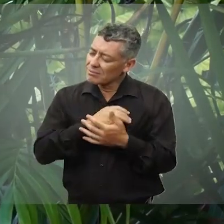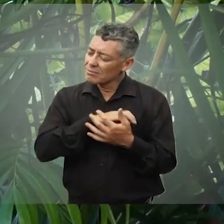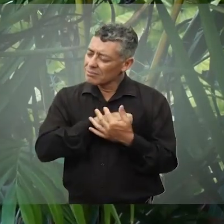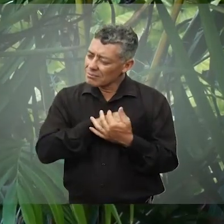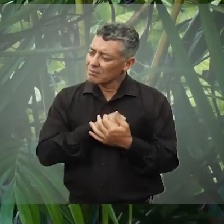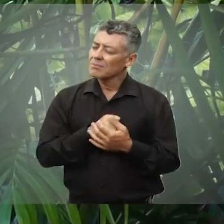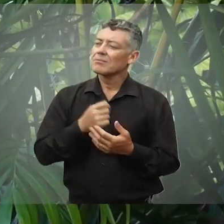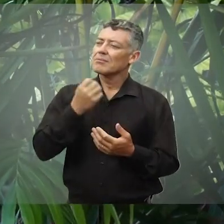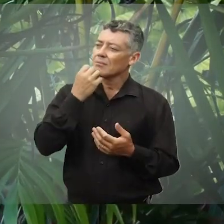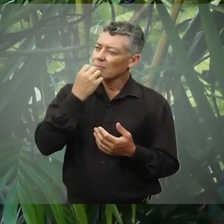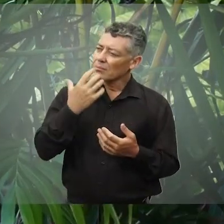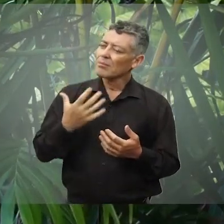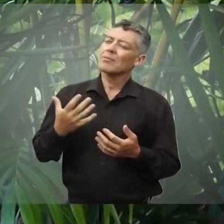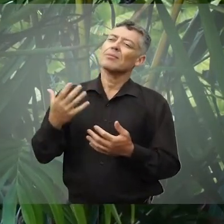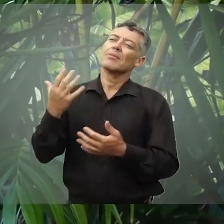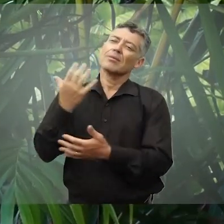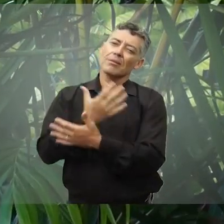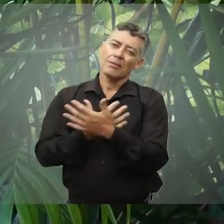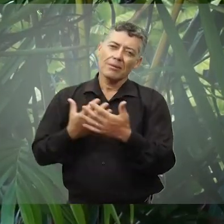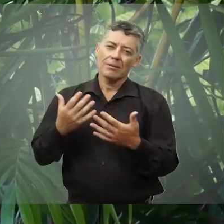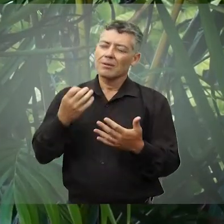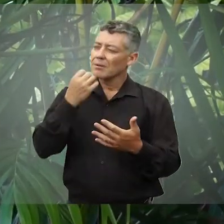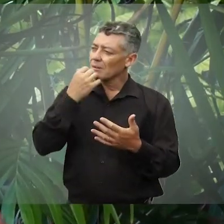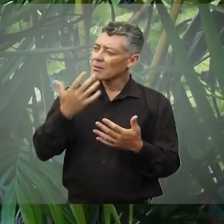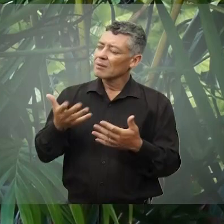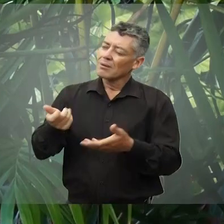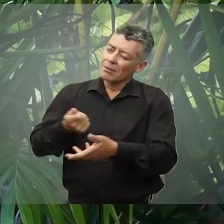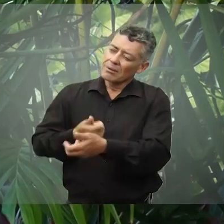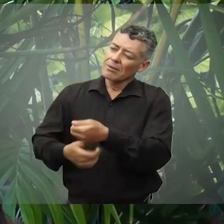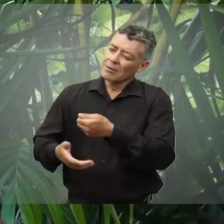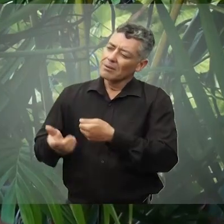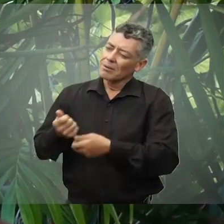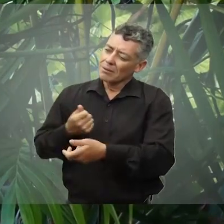de um bom repertório, de um bom show, de resgate,